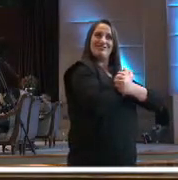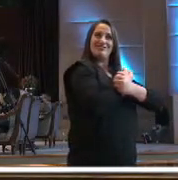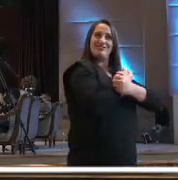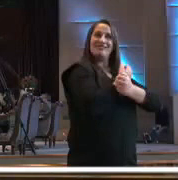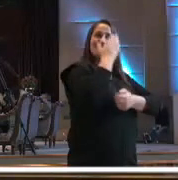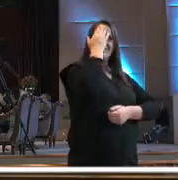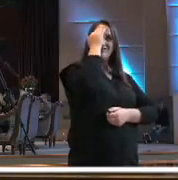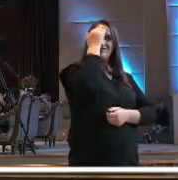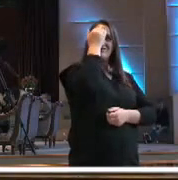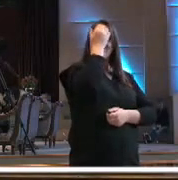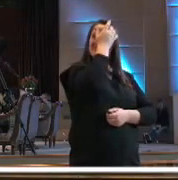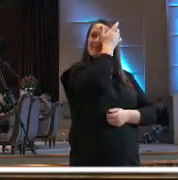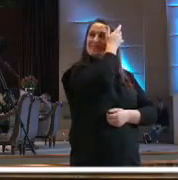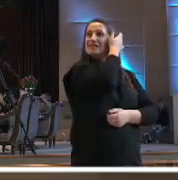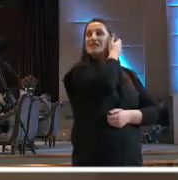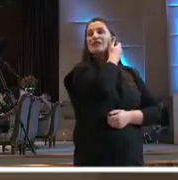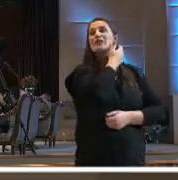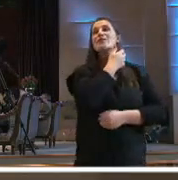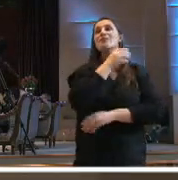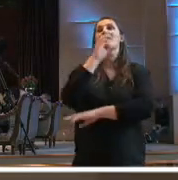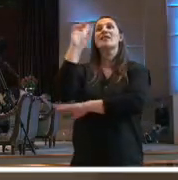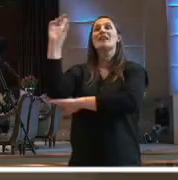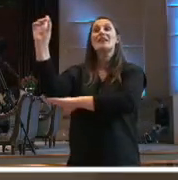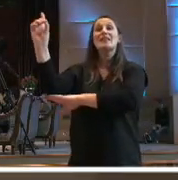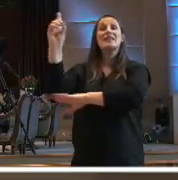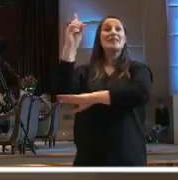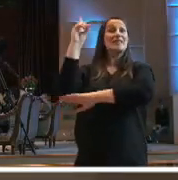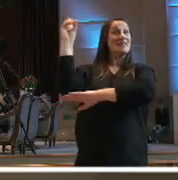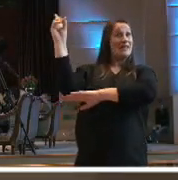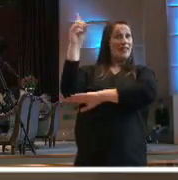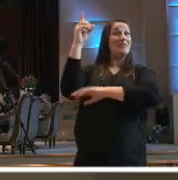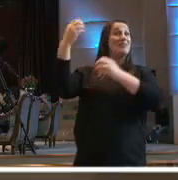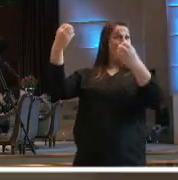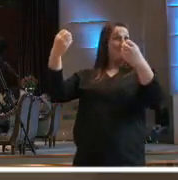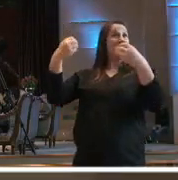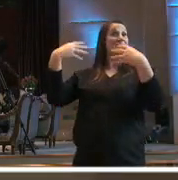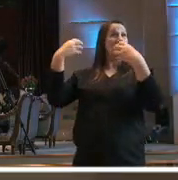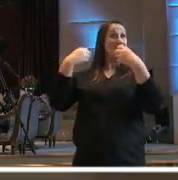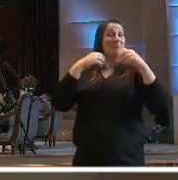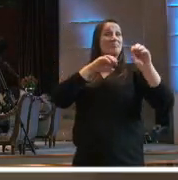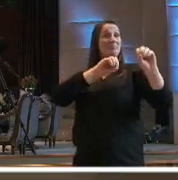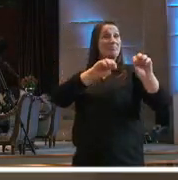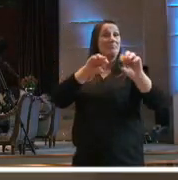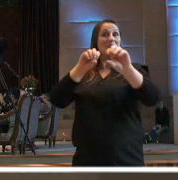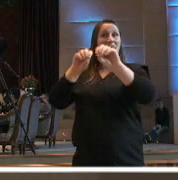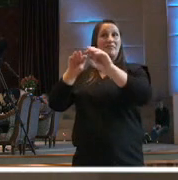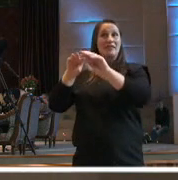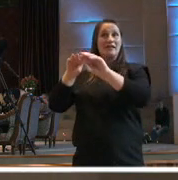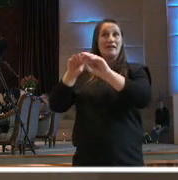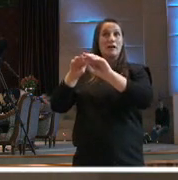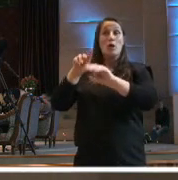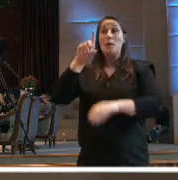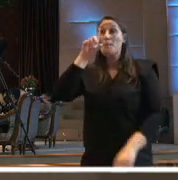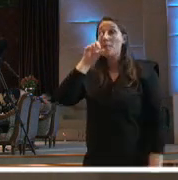grande lição que Davi está nos ensinando. Diante dos perigos, dos